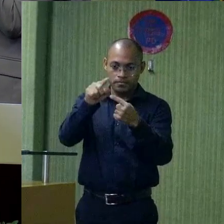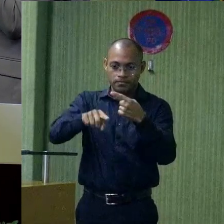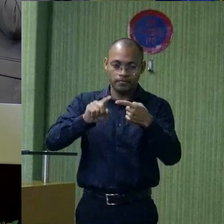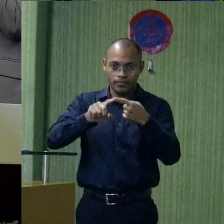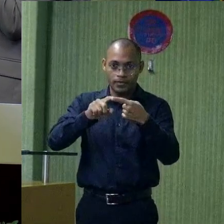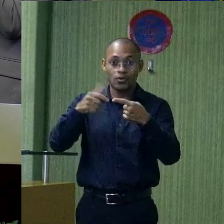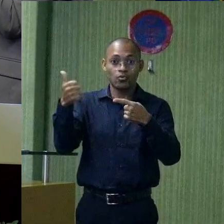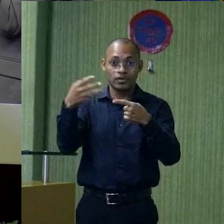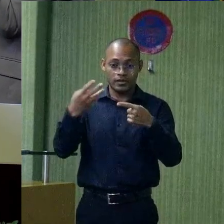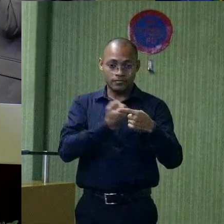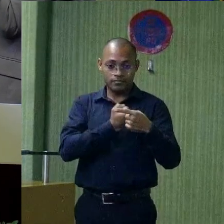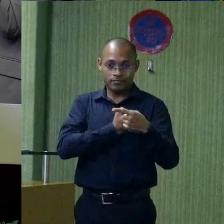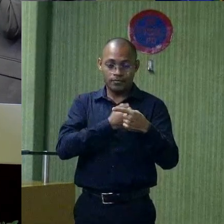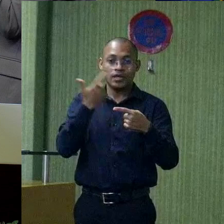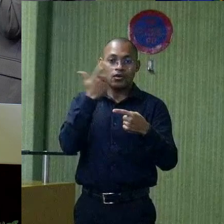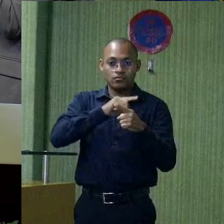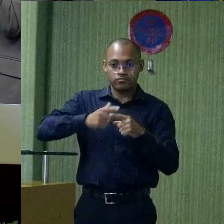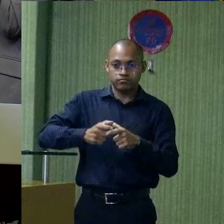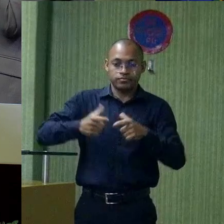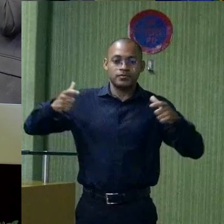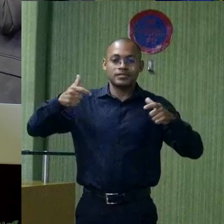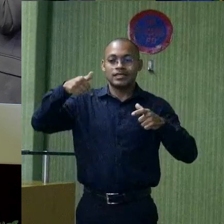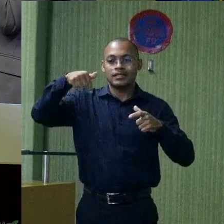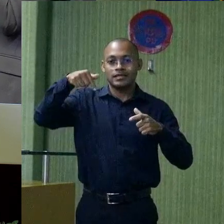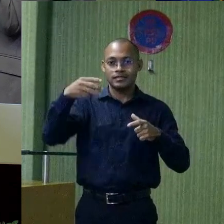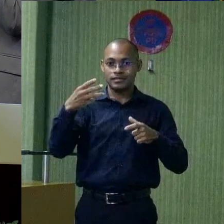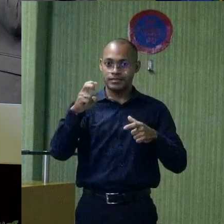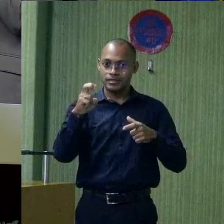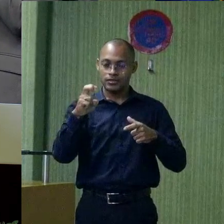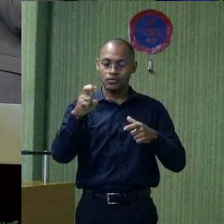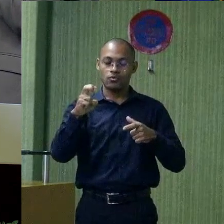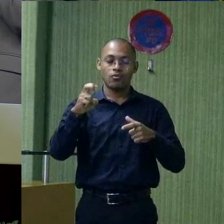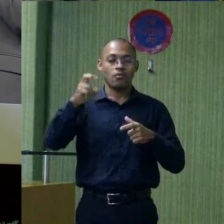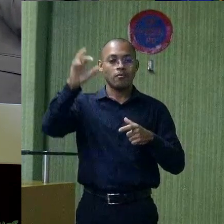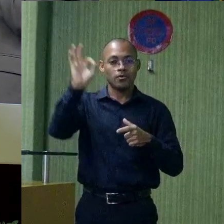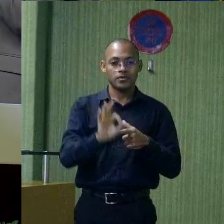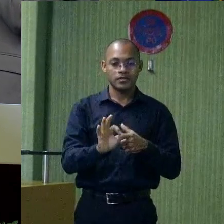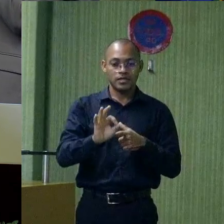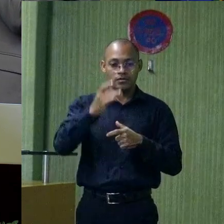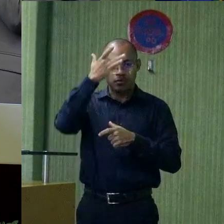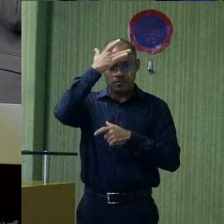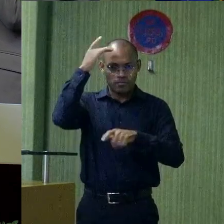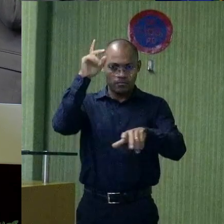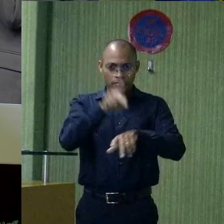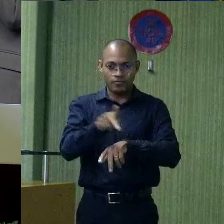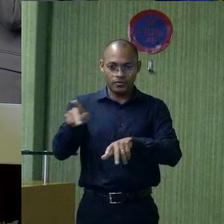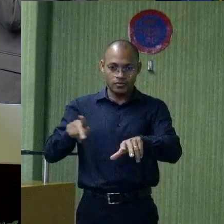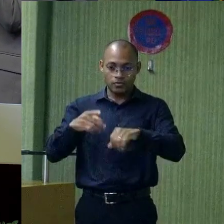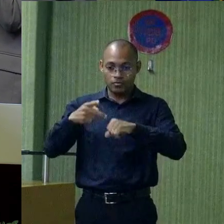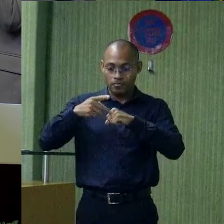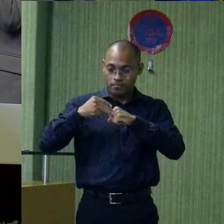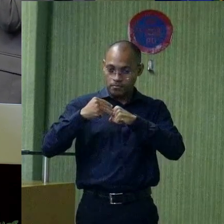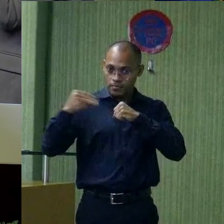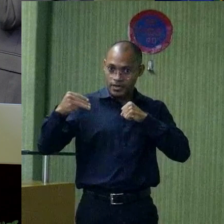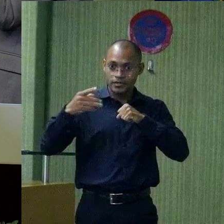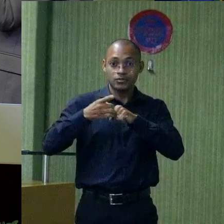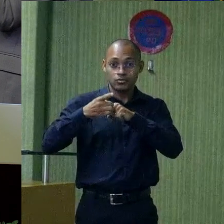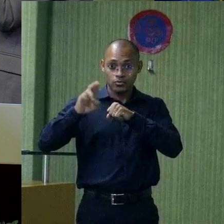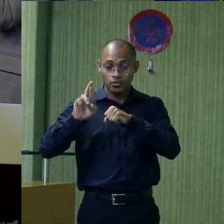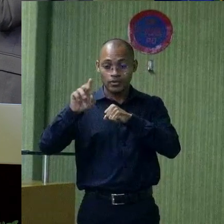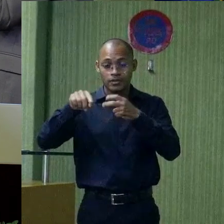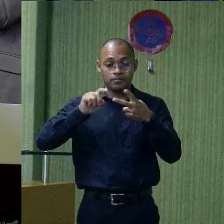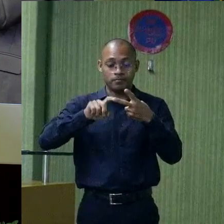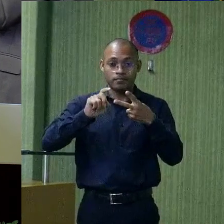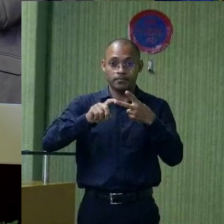que amplia para 75% a proporção de mestres e doutores entre professores universitários e a meta 14 que